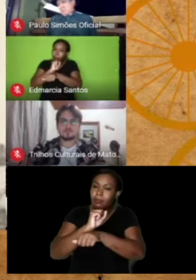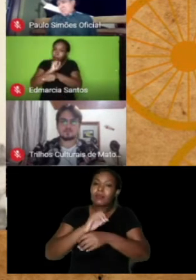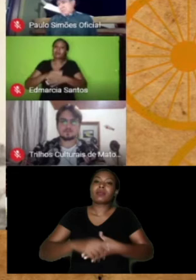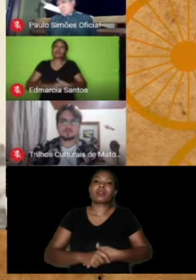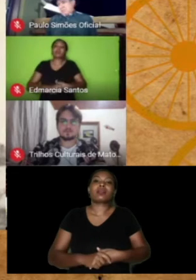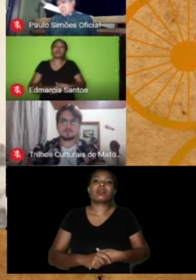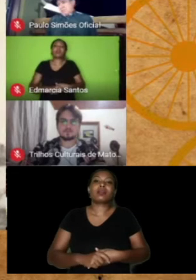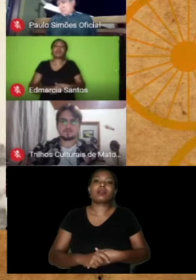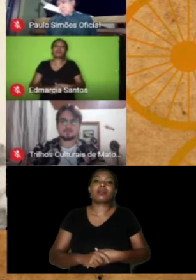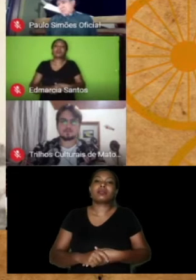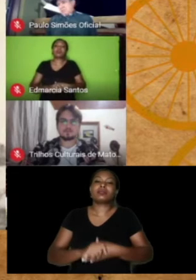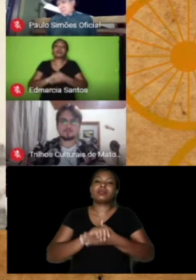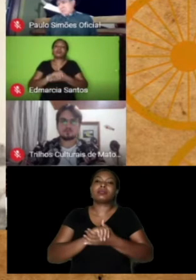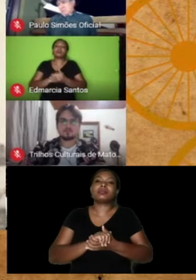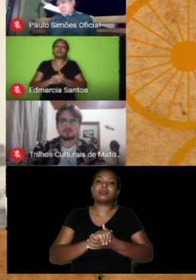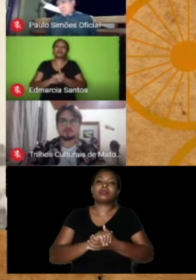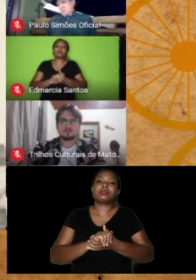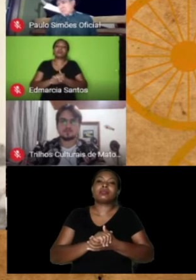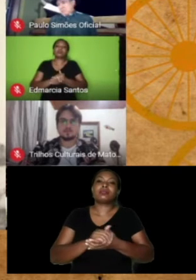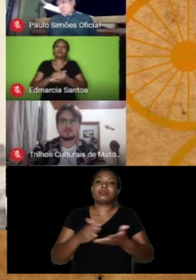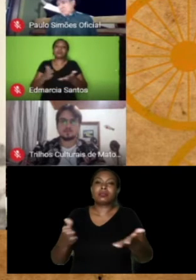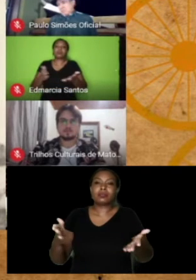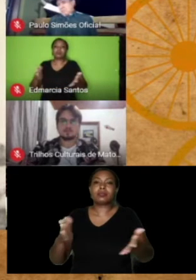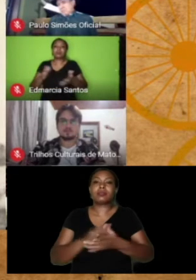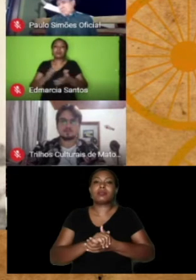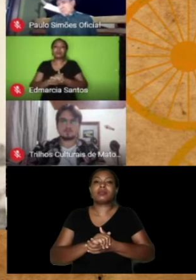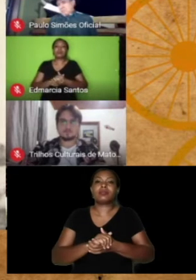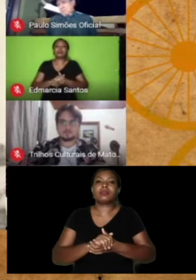né? Então, a questão